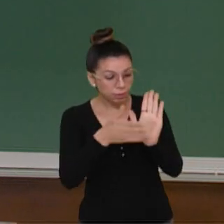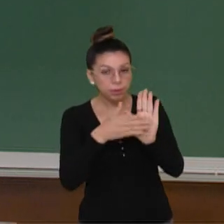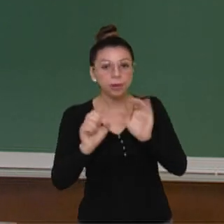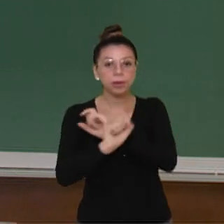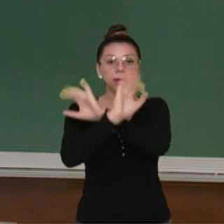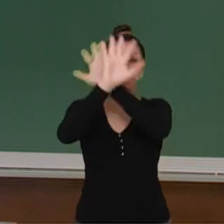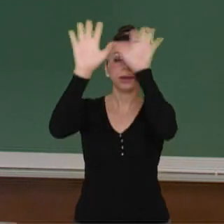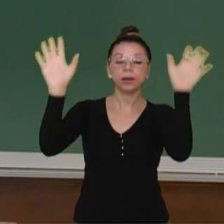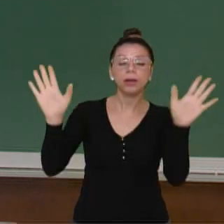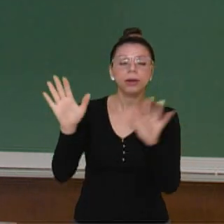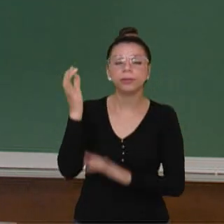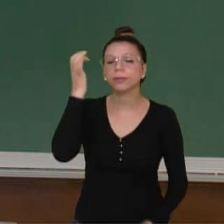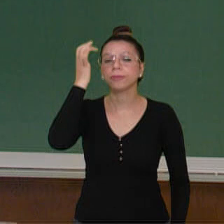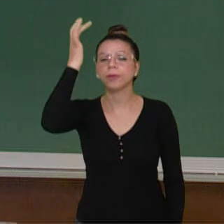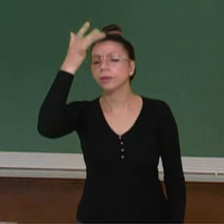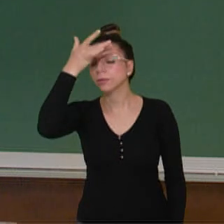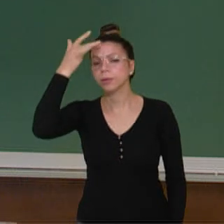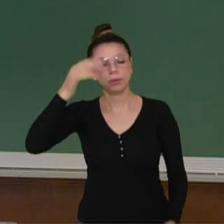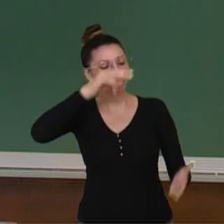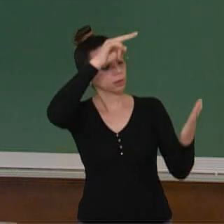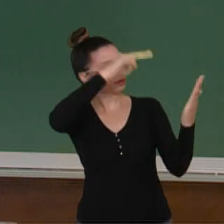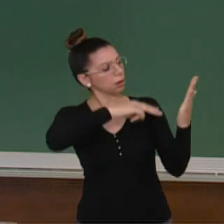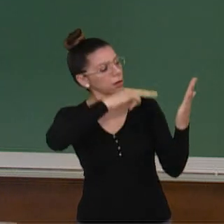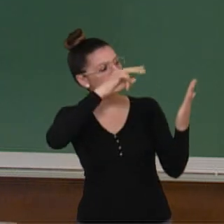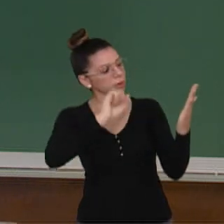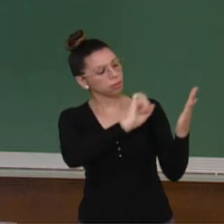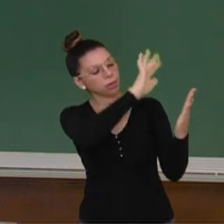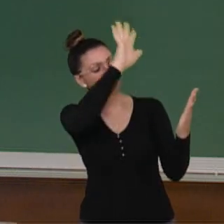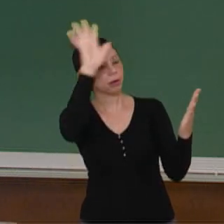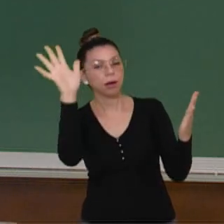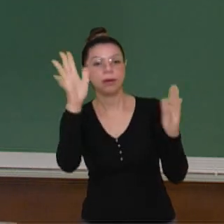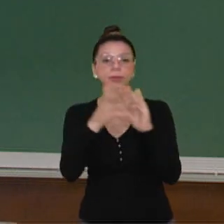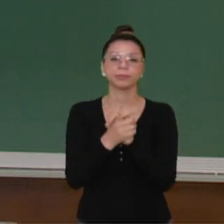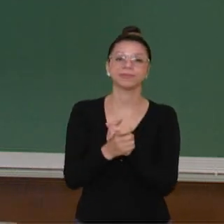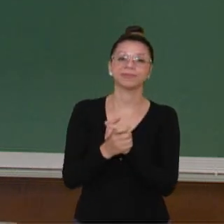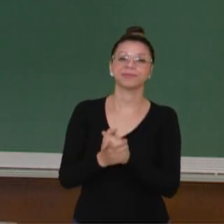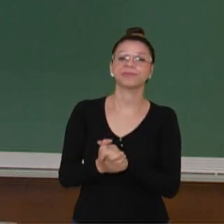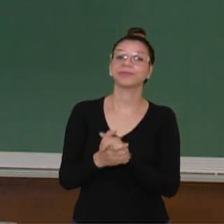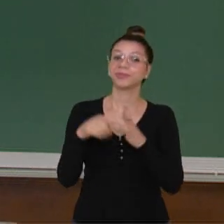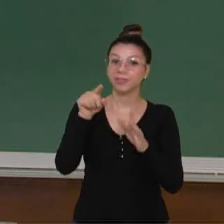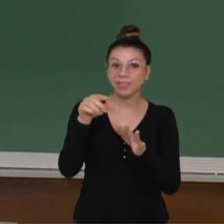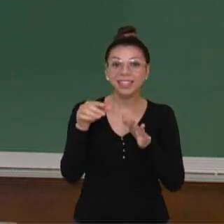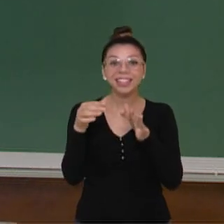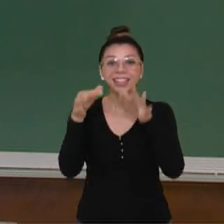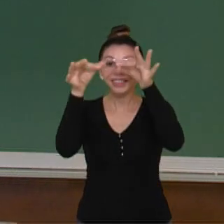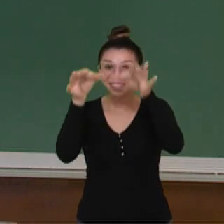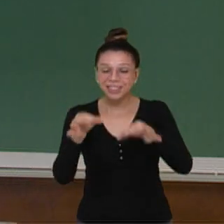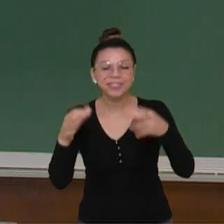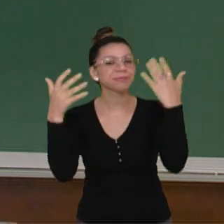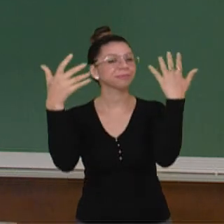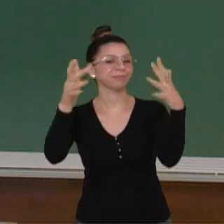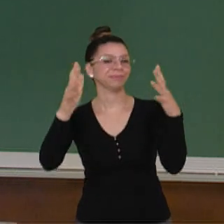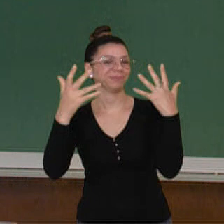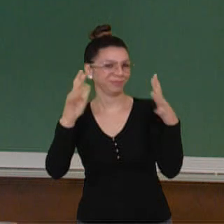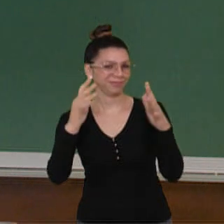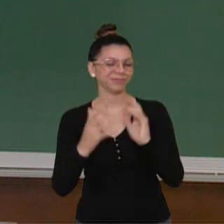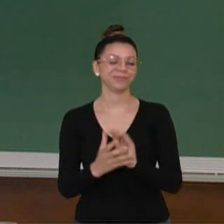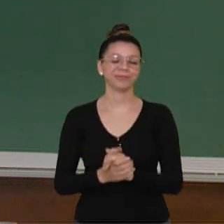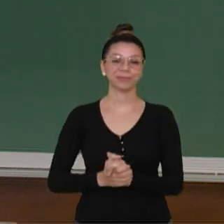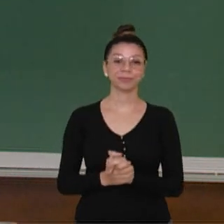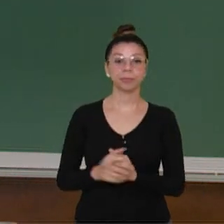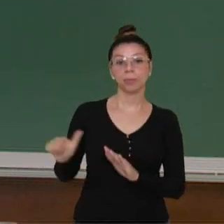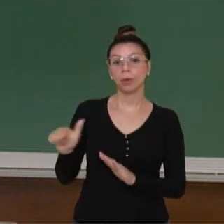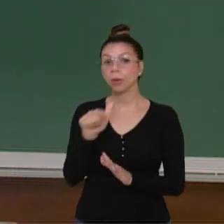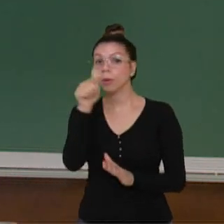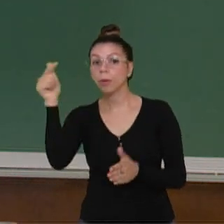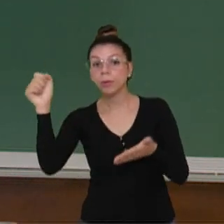facilmente identificada pelo leitor. Se você acertou, meus parabéns. Próxima questão